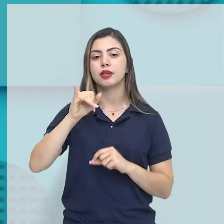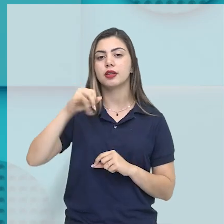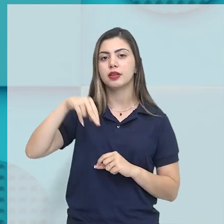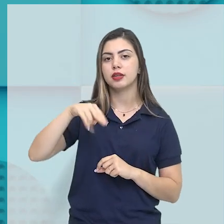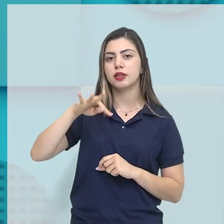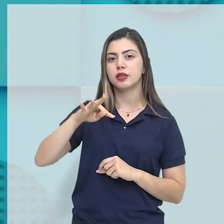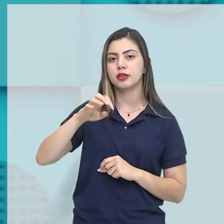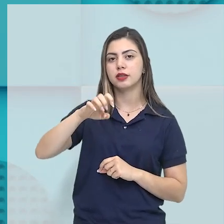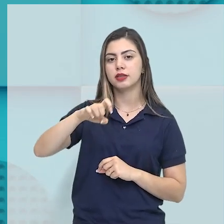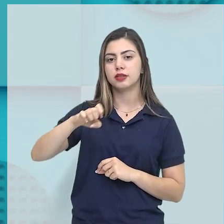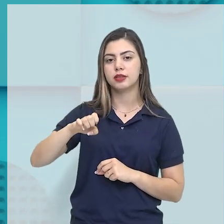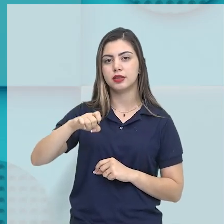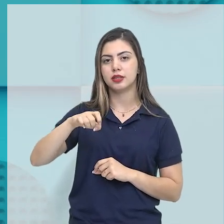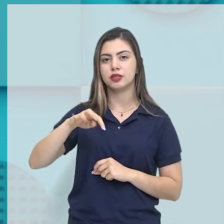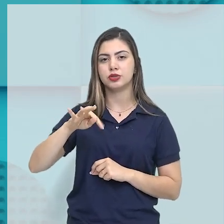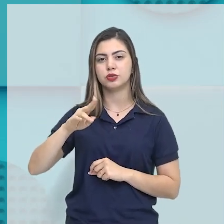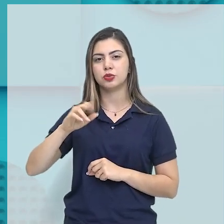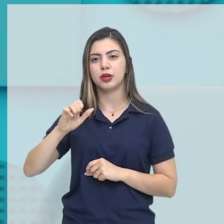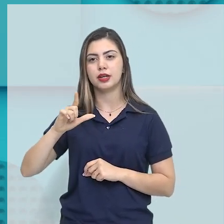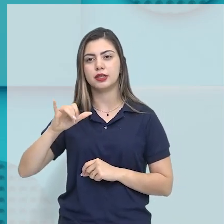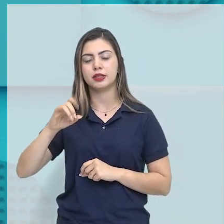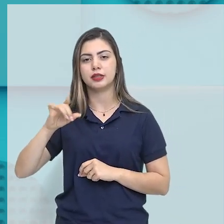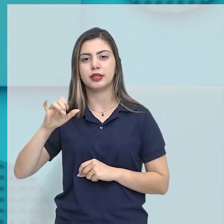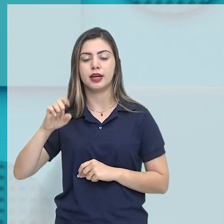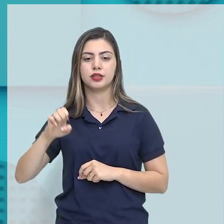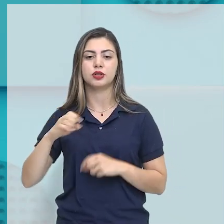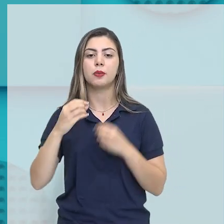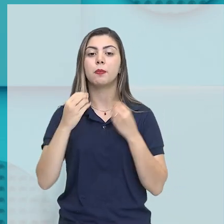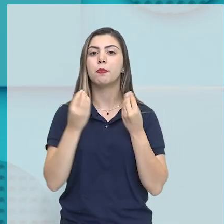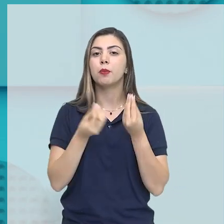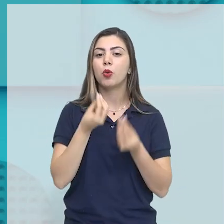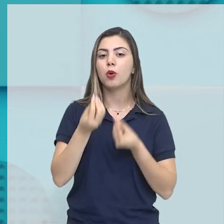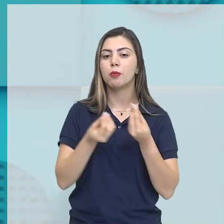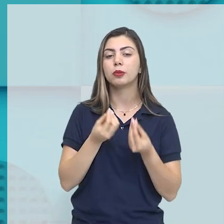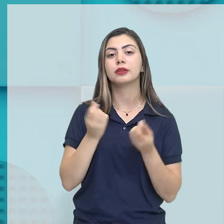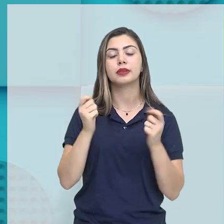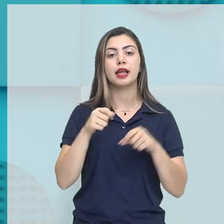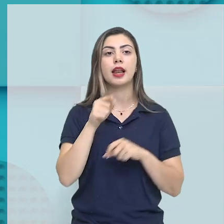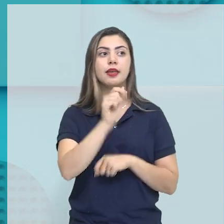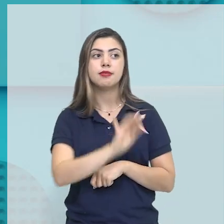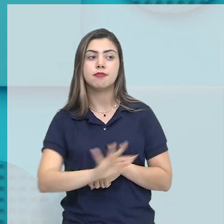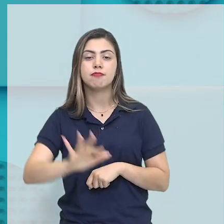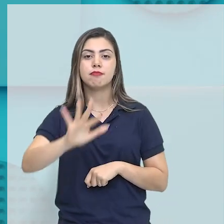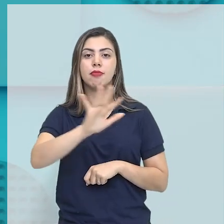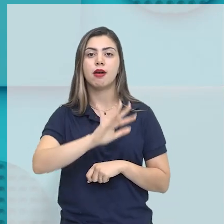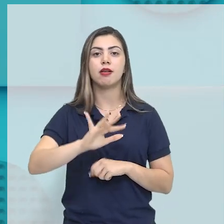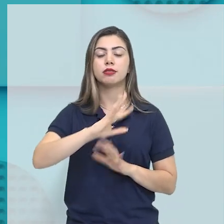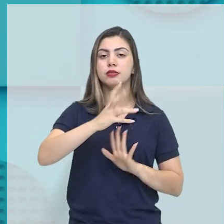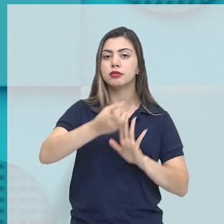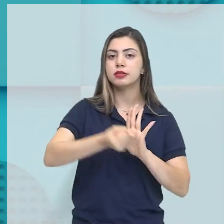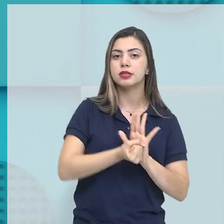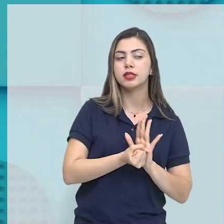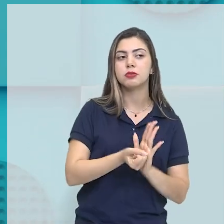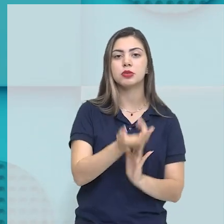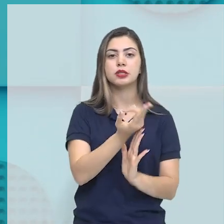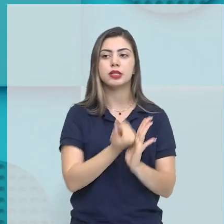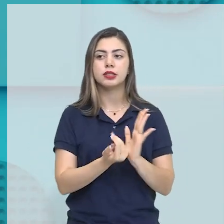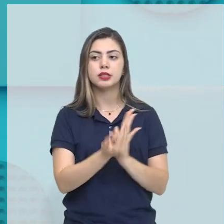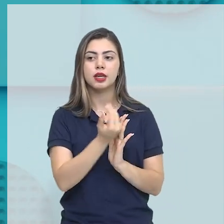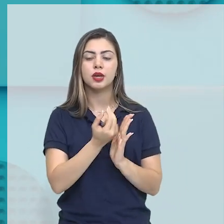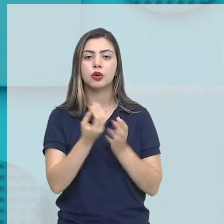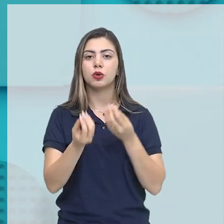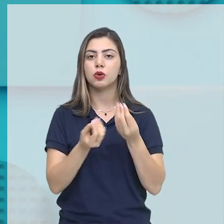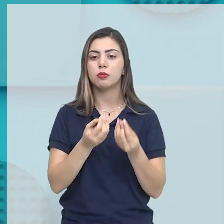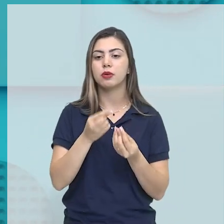intertextualidade, ela pode acontecer em forma de imagens, desenhos, símbolos, em que